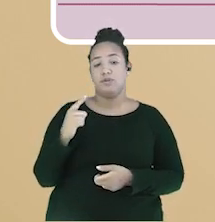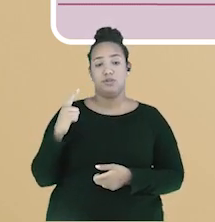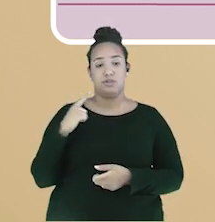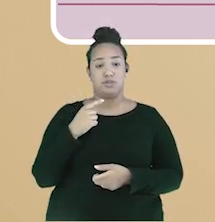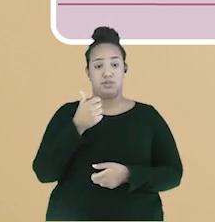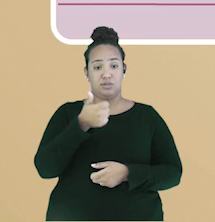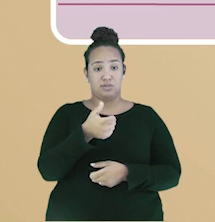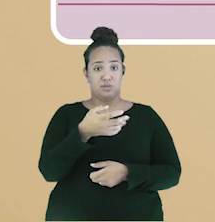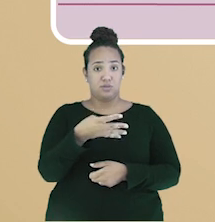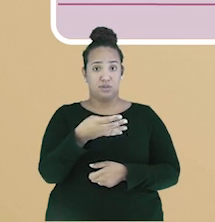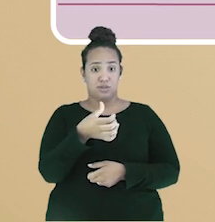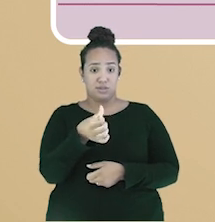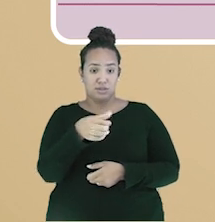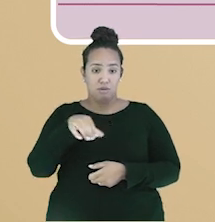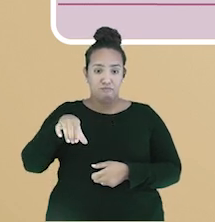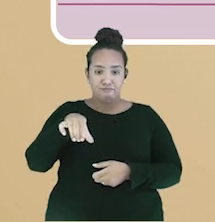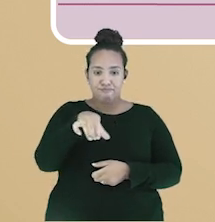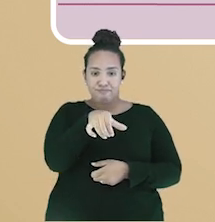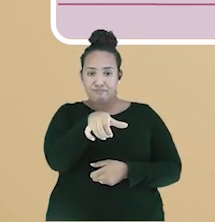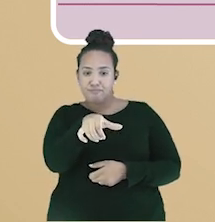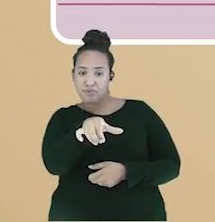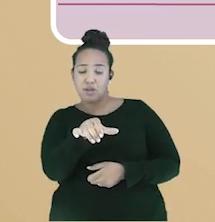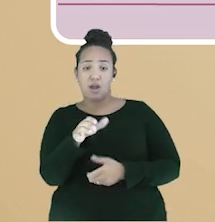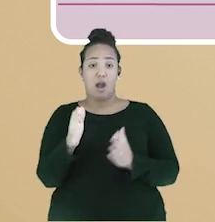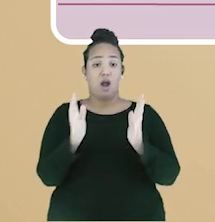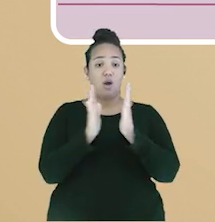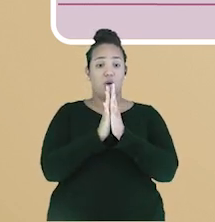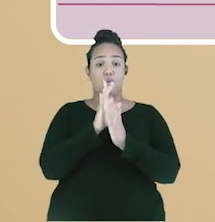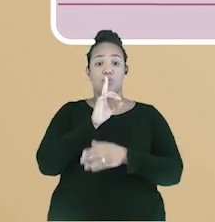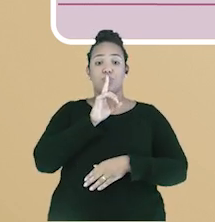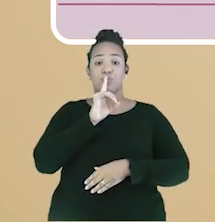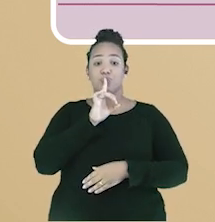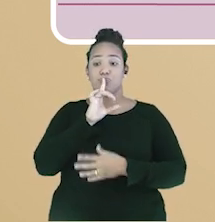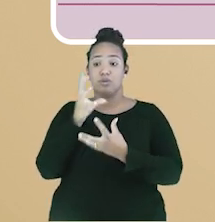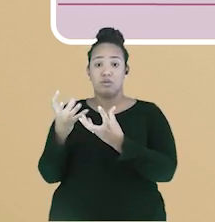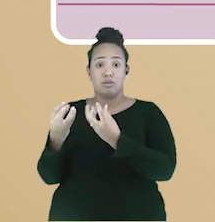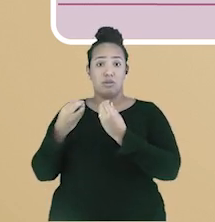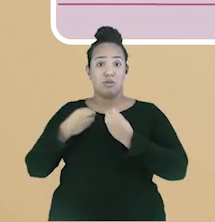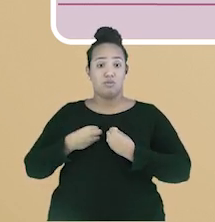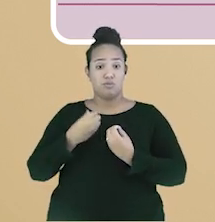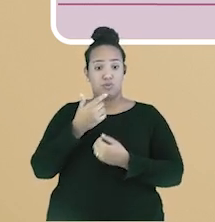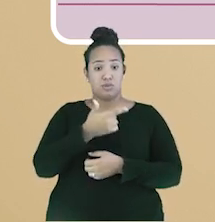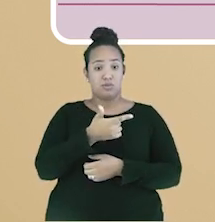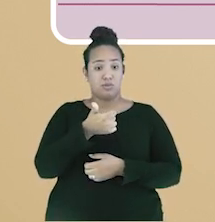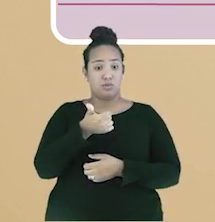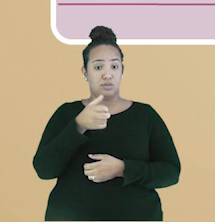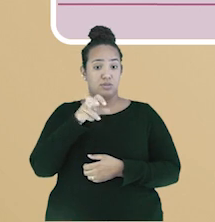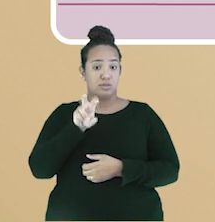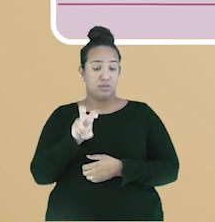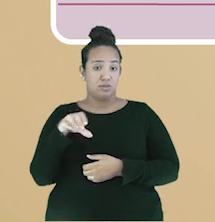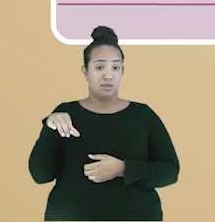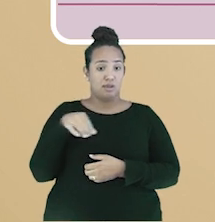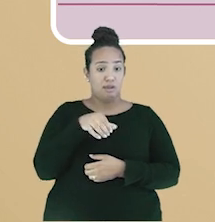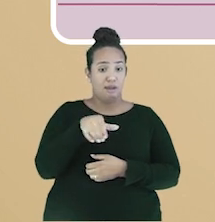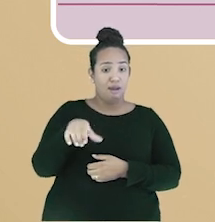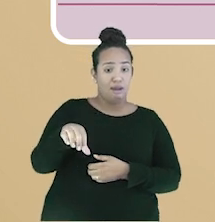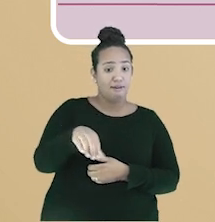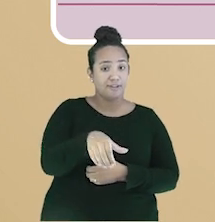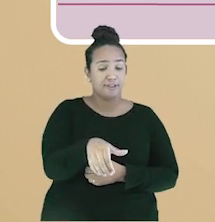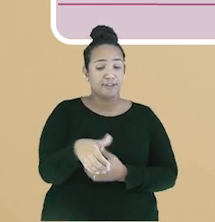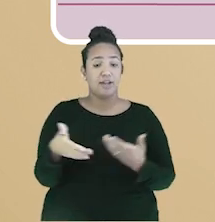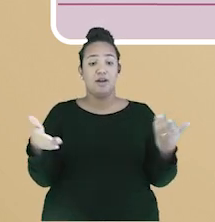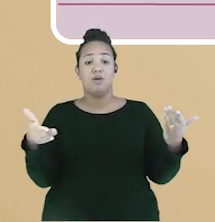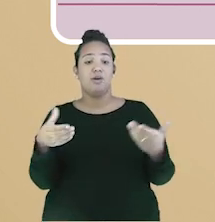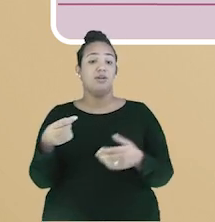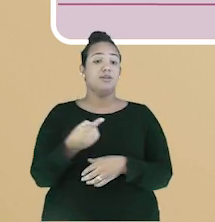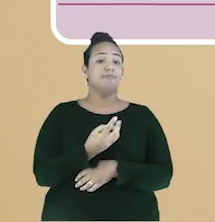146 carrinhos e no seu aniversário ele ganhou mais 215 carrinhos de seus pais. Quantos